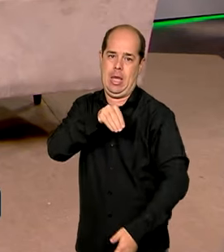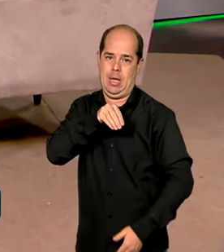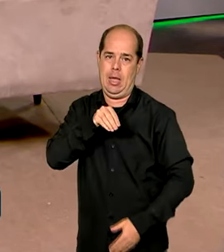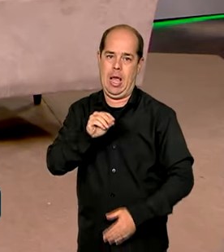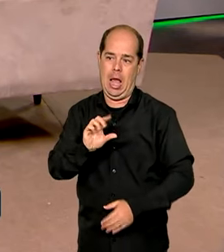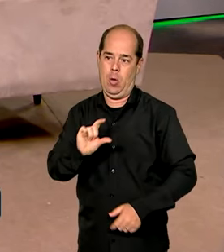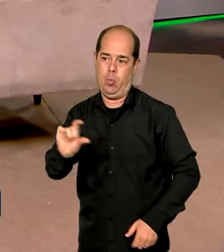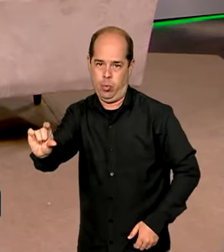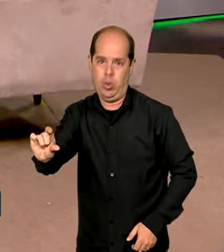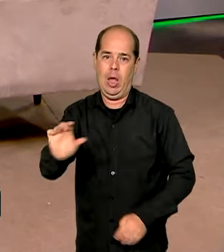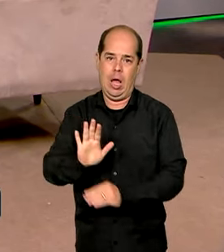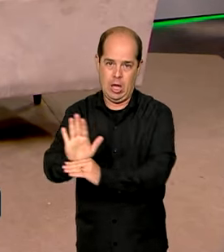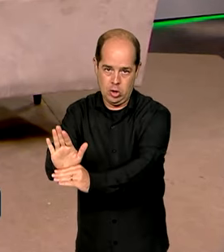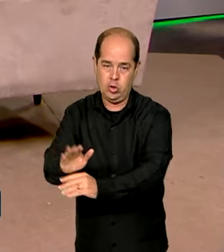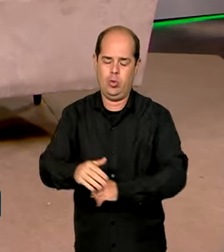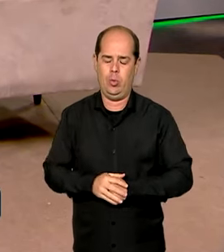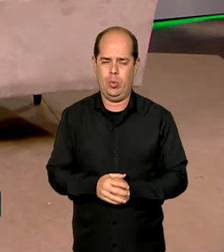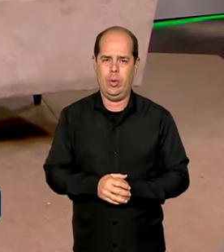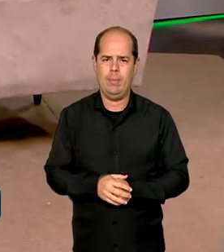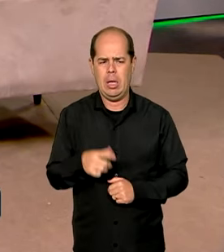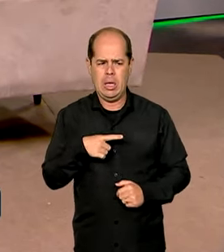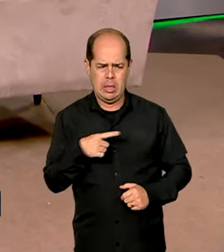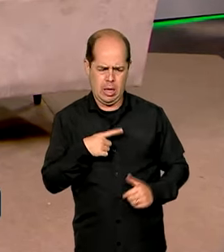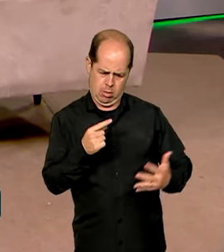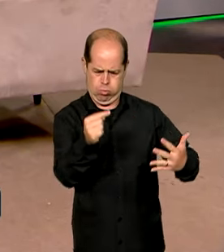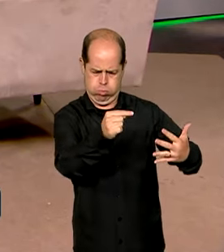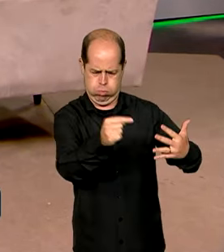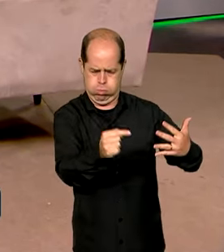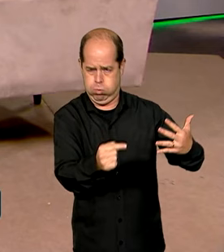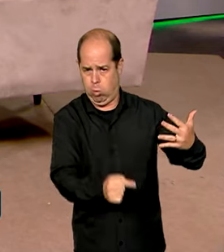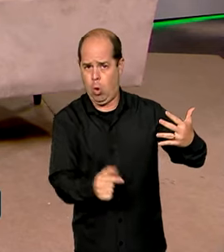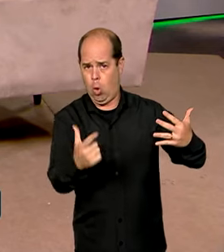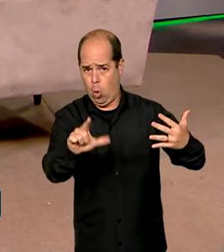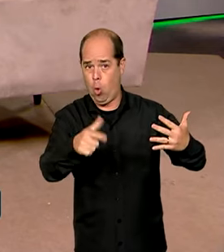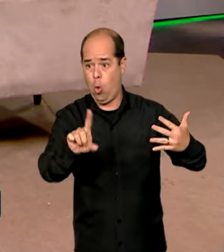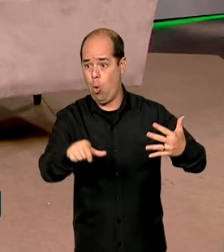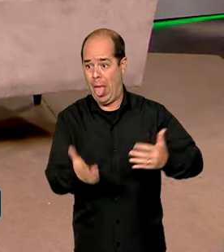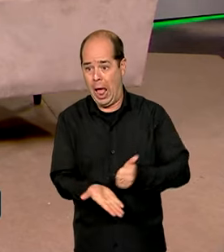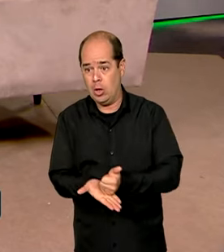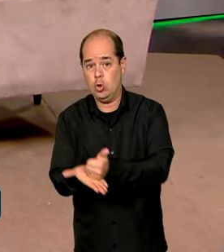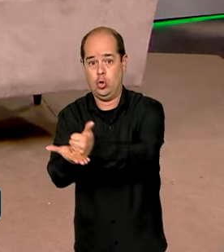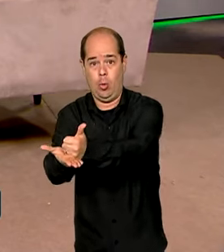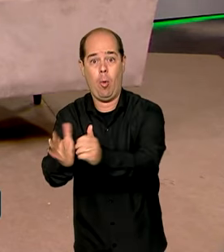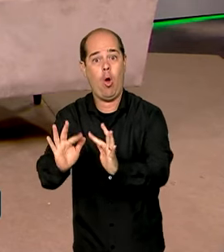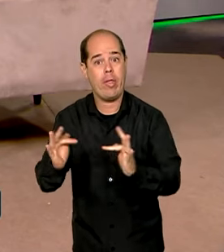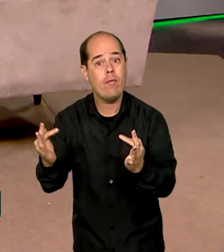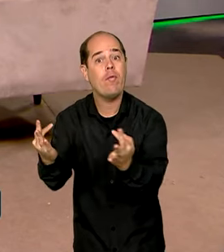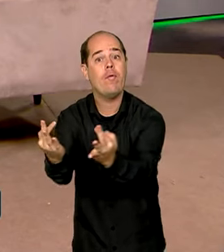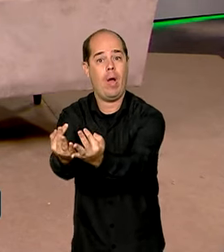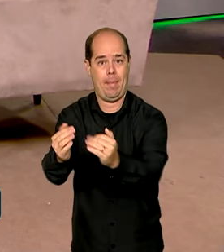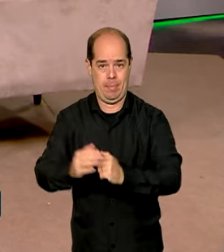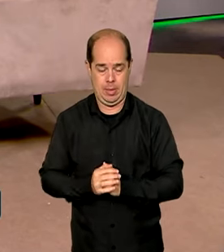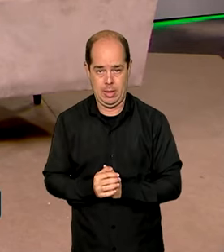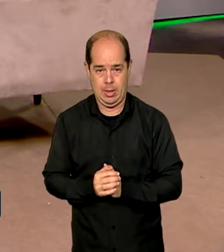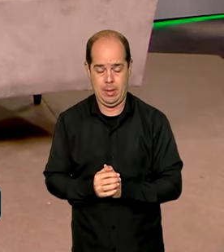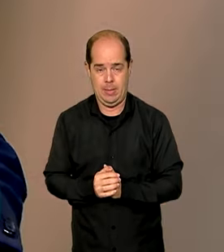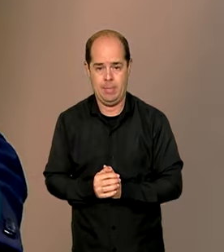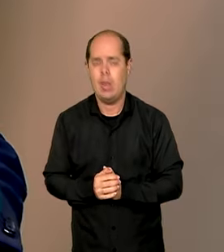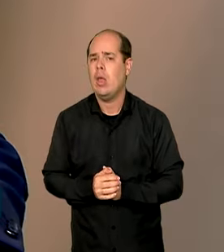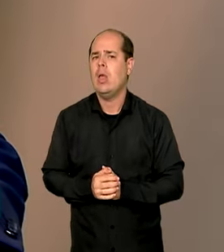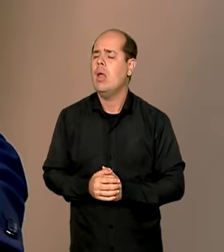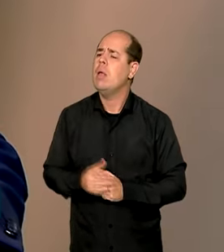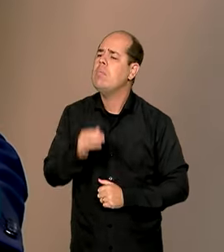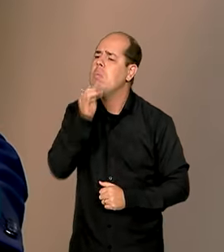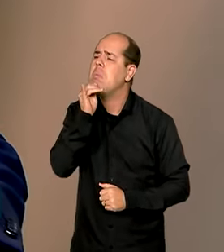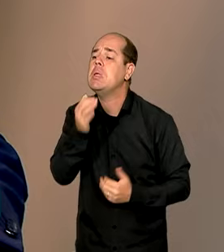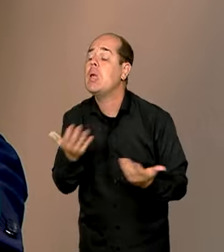só uma medida dentre várias, né, do Ministério para dar suporte à população desses locais, não é?